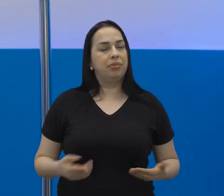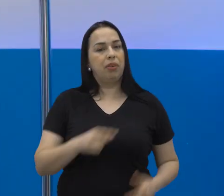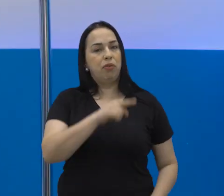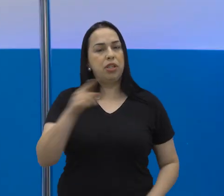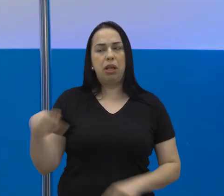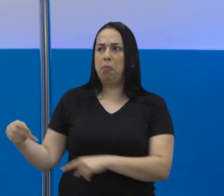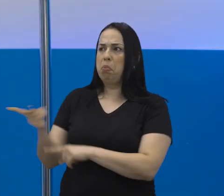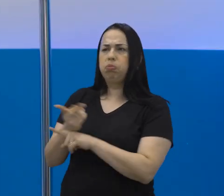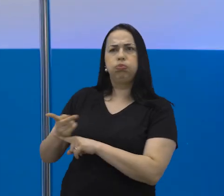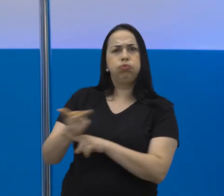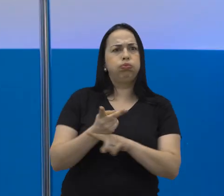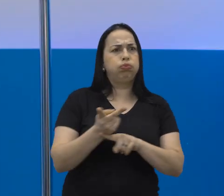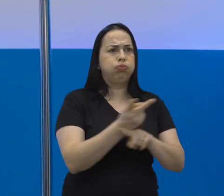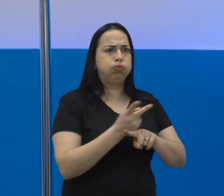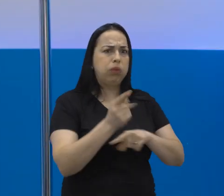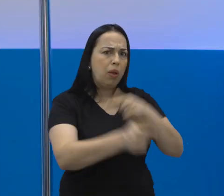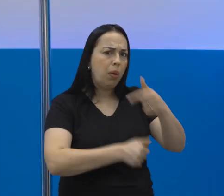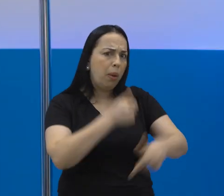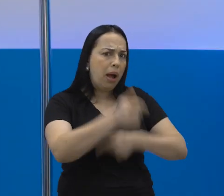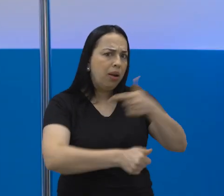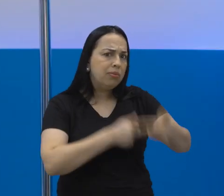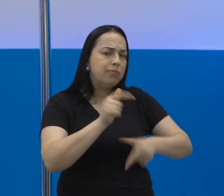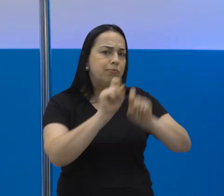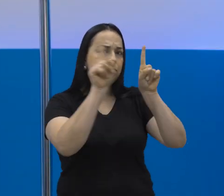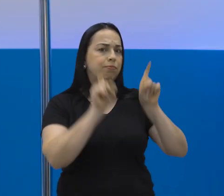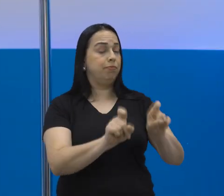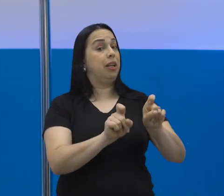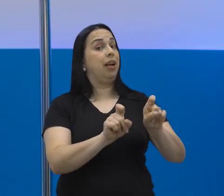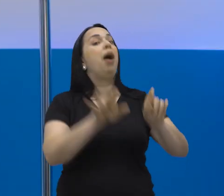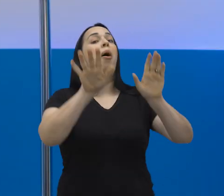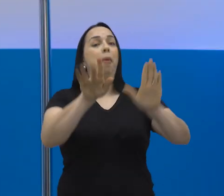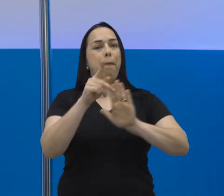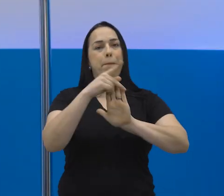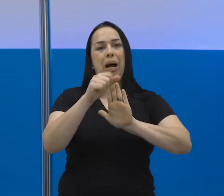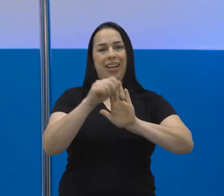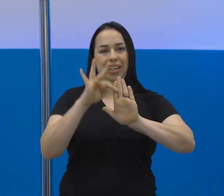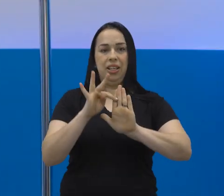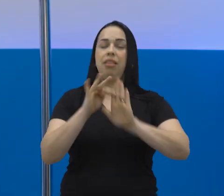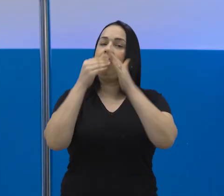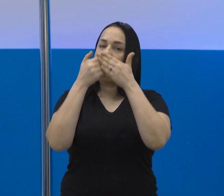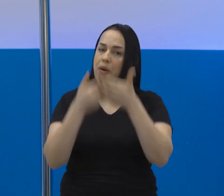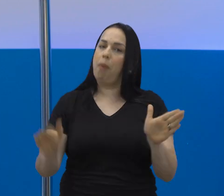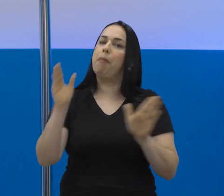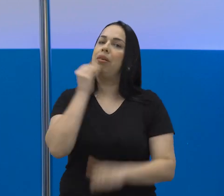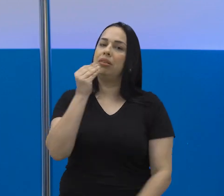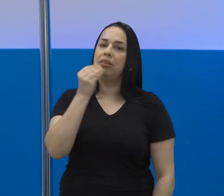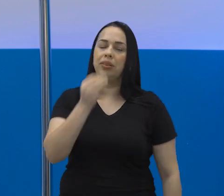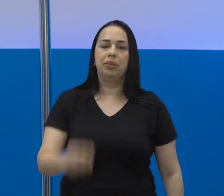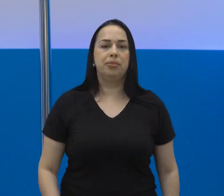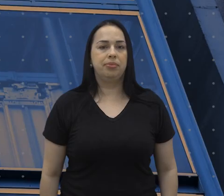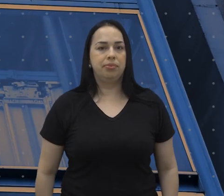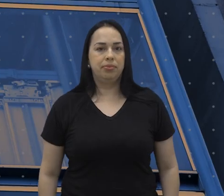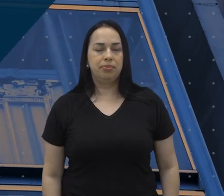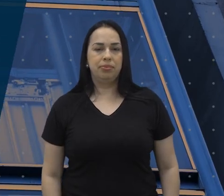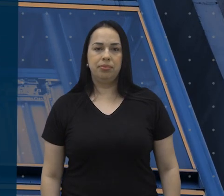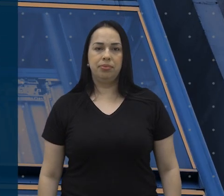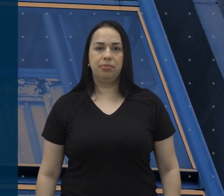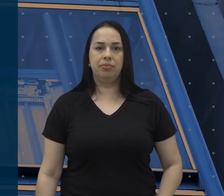E se você está em busca de uma oportunidade no mercado de trabalho, o PAT está com vagas abertas nesta quarta-feira.